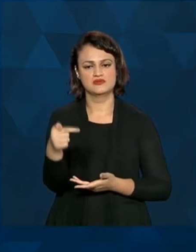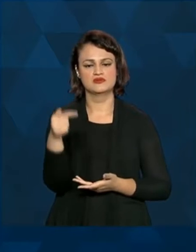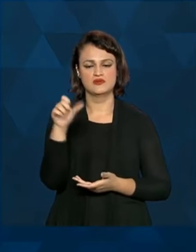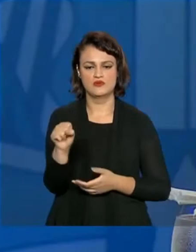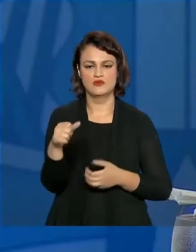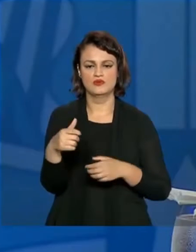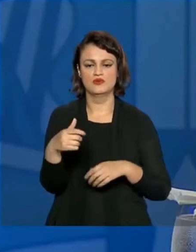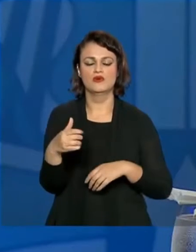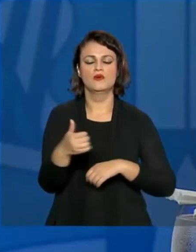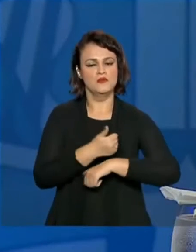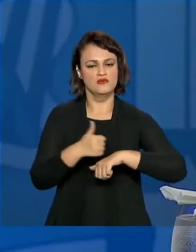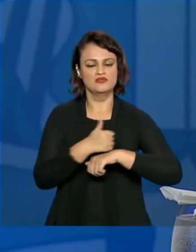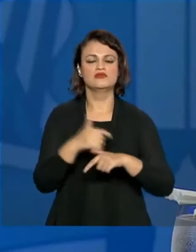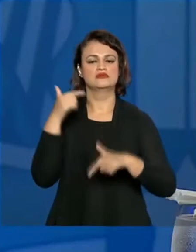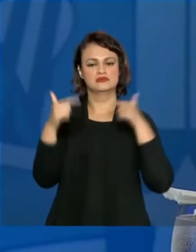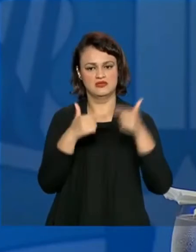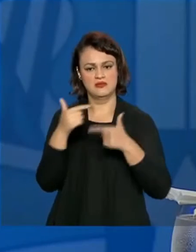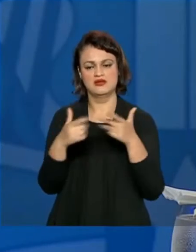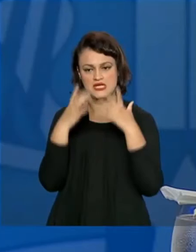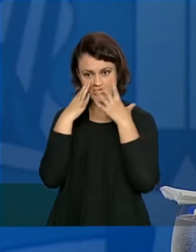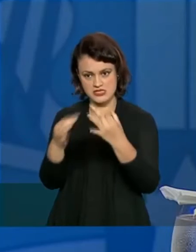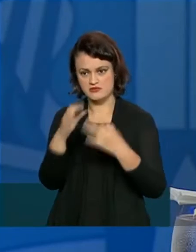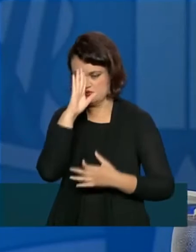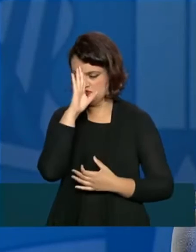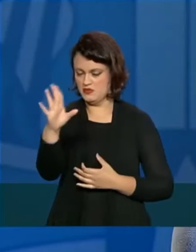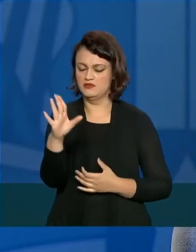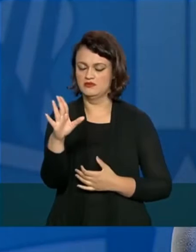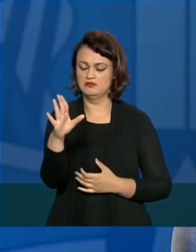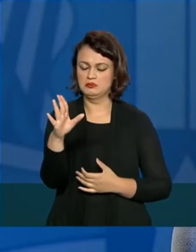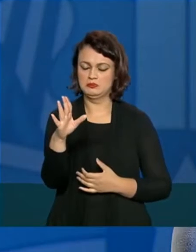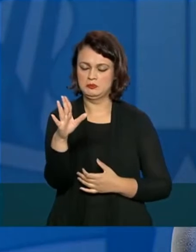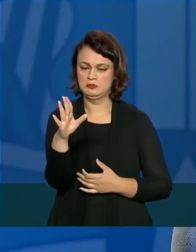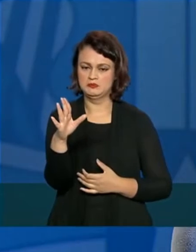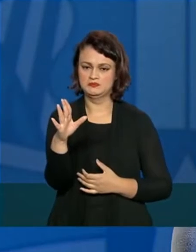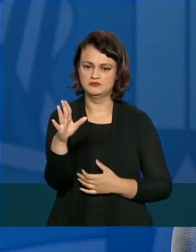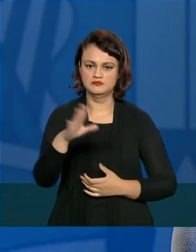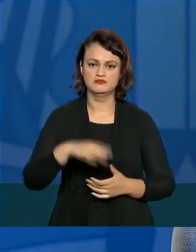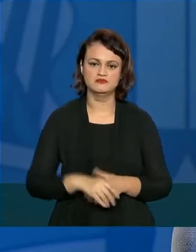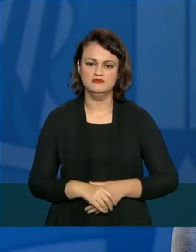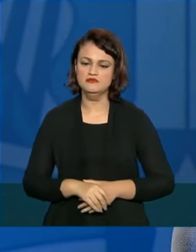que estão atuando na atenção primária, seja no